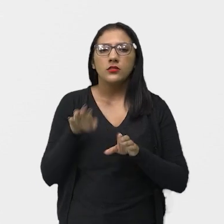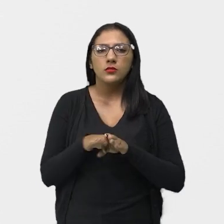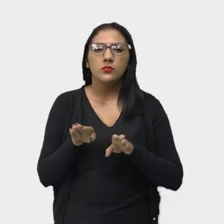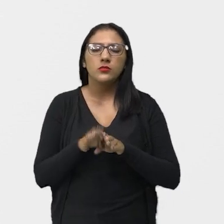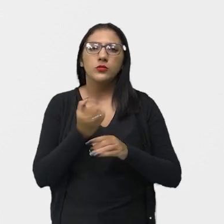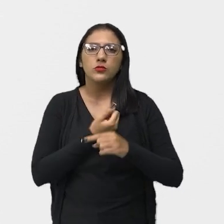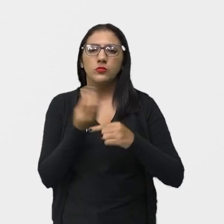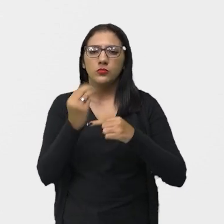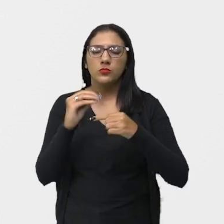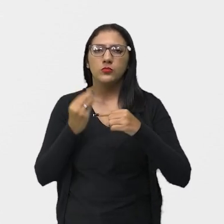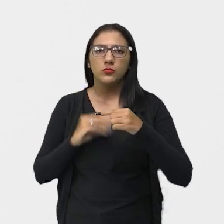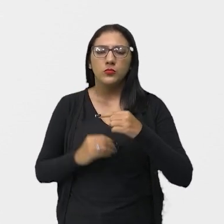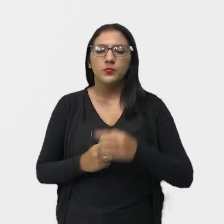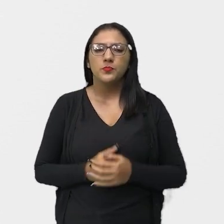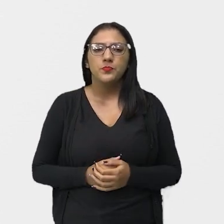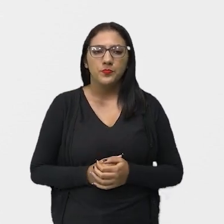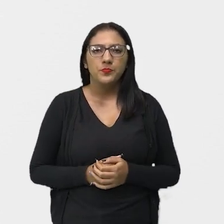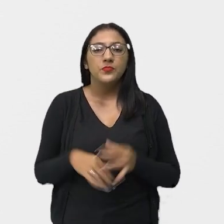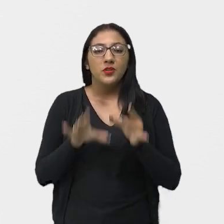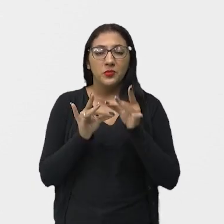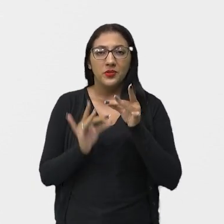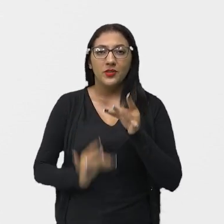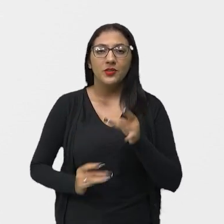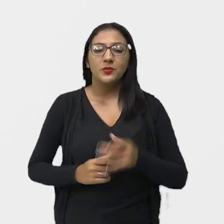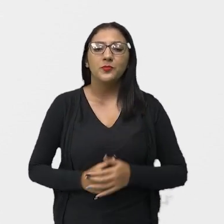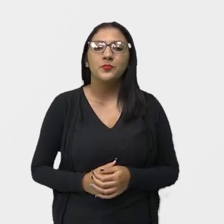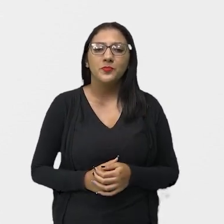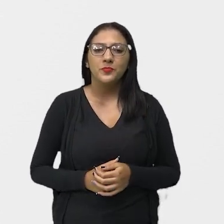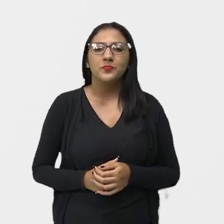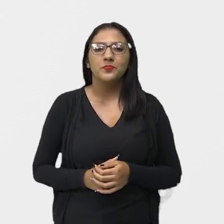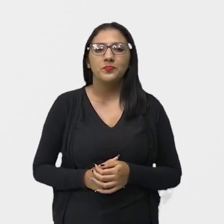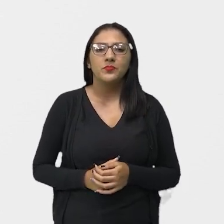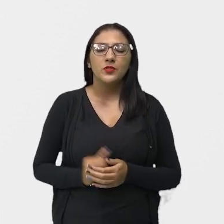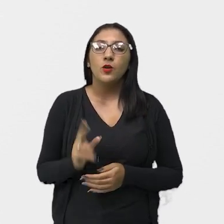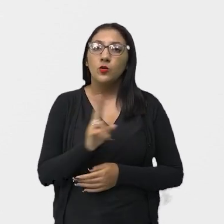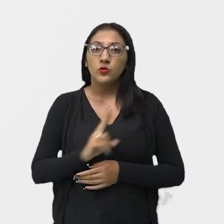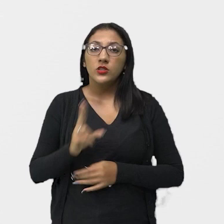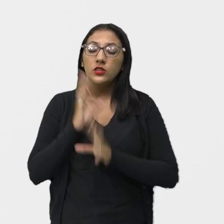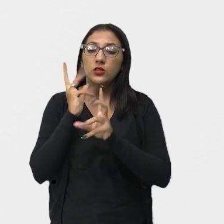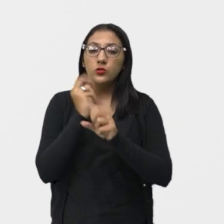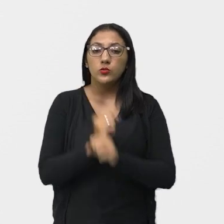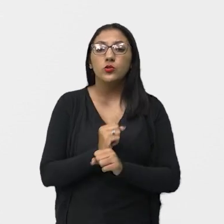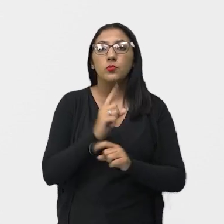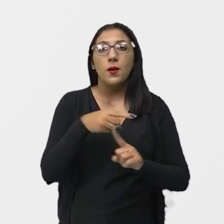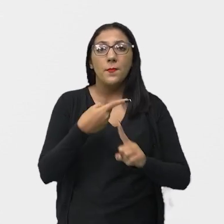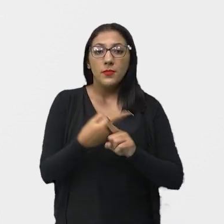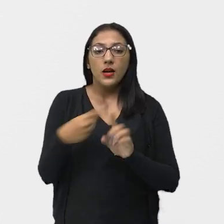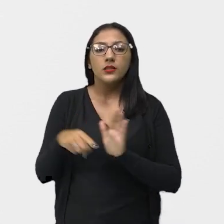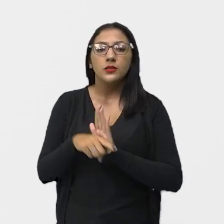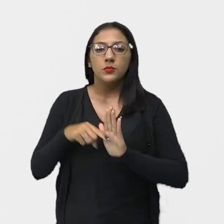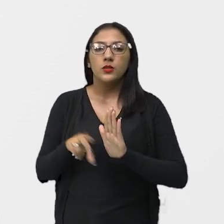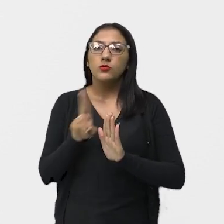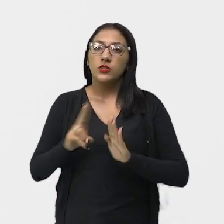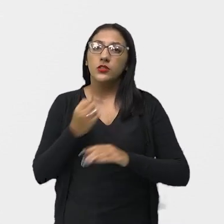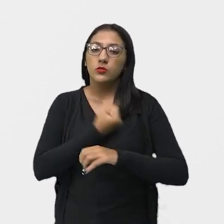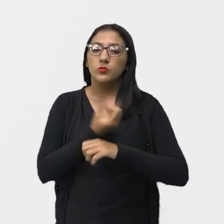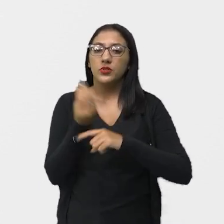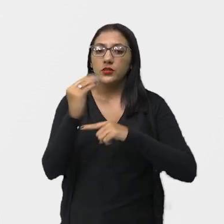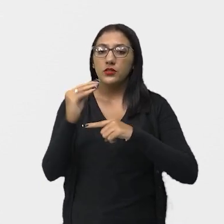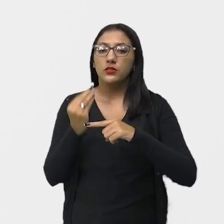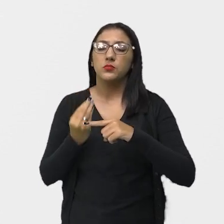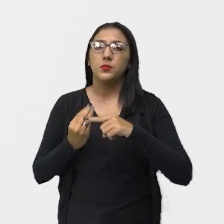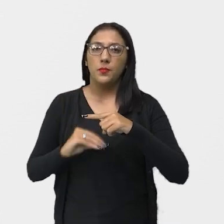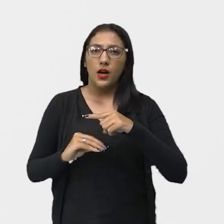e operador. Olha comigo também o detalhamento. Operações de adição e subtração de frações com